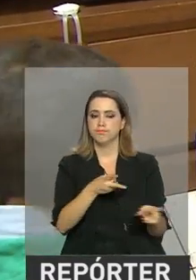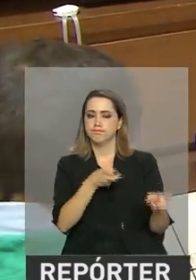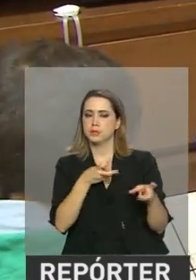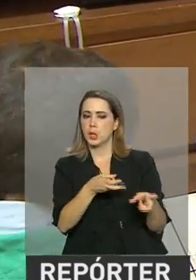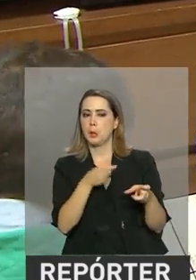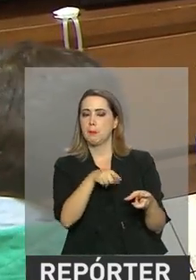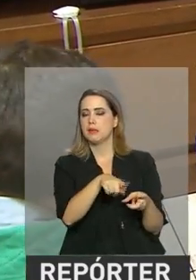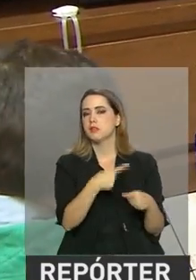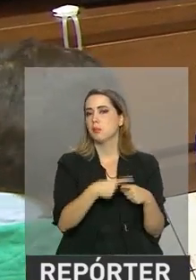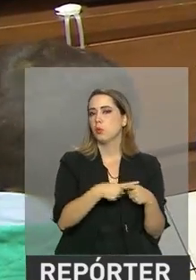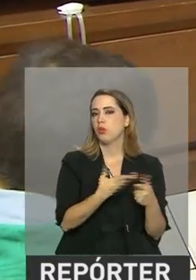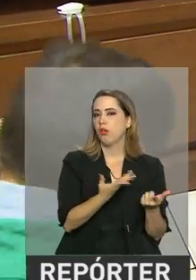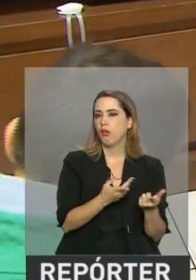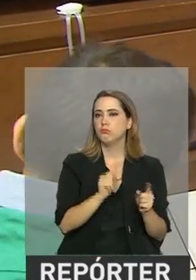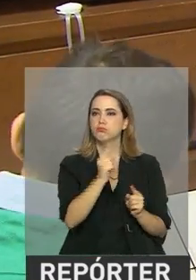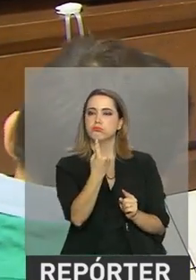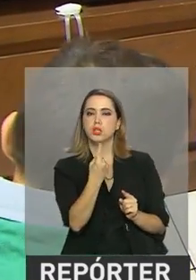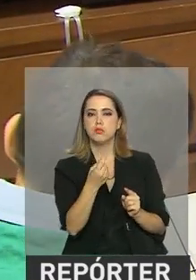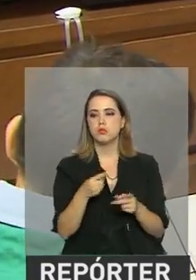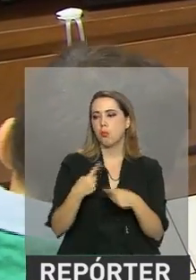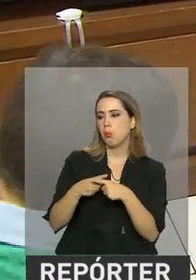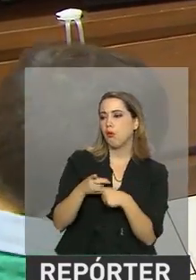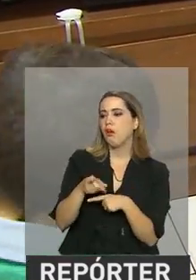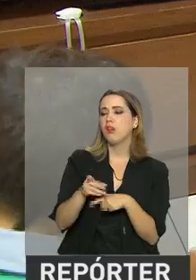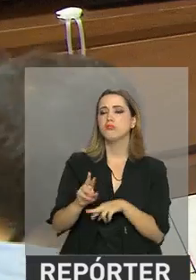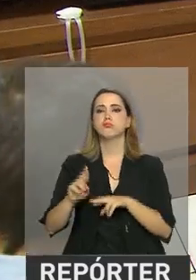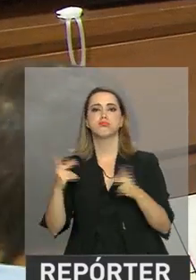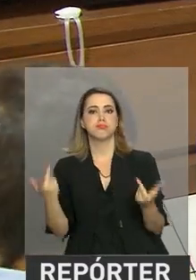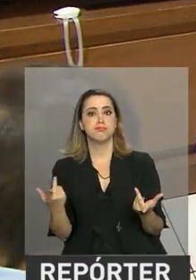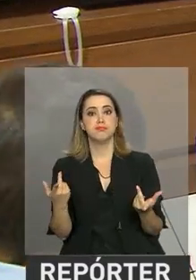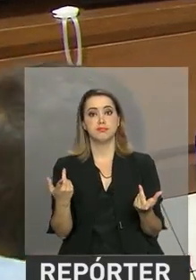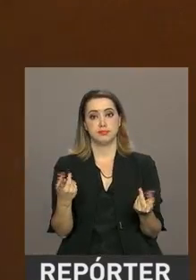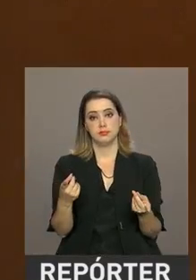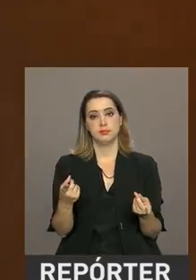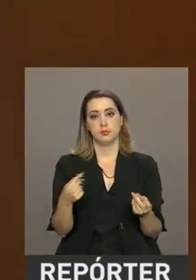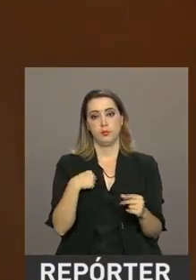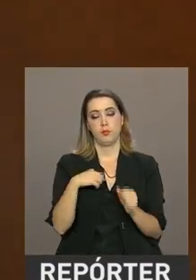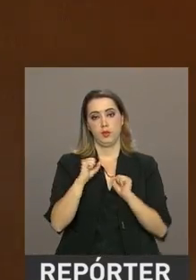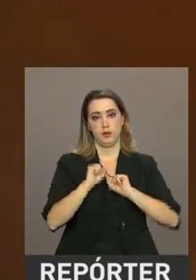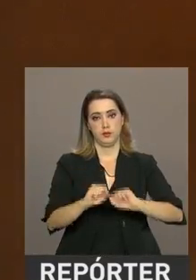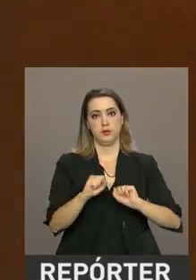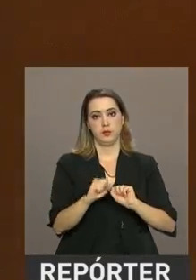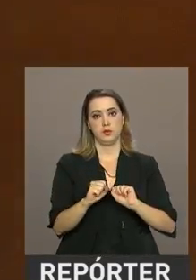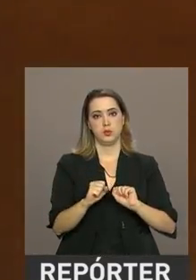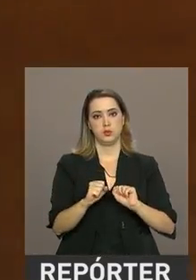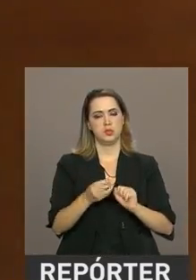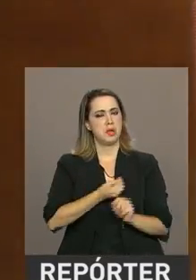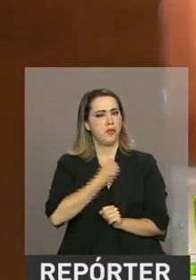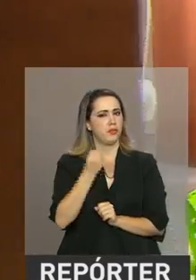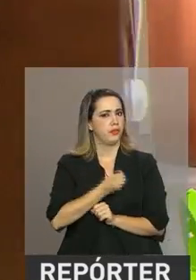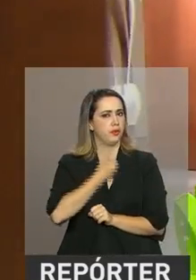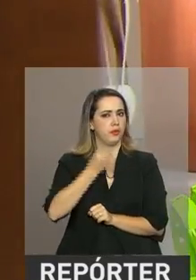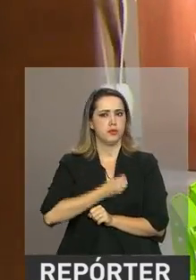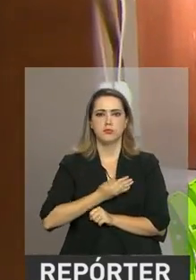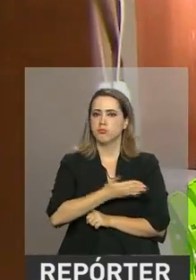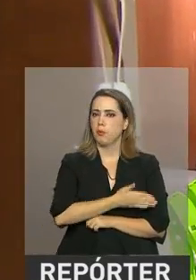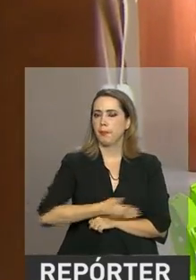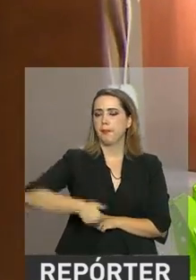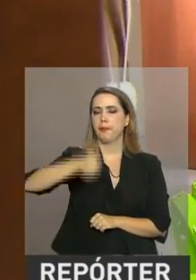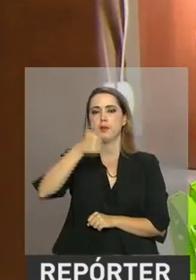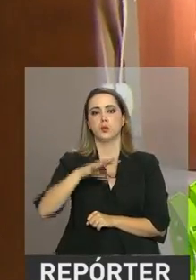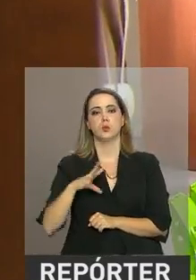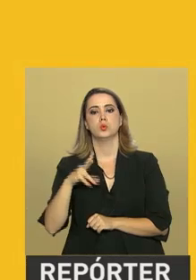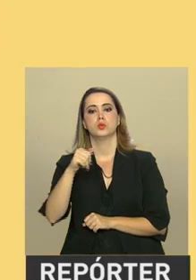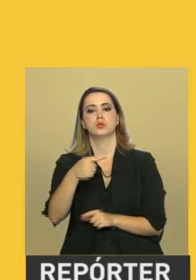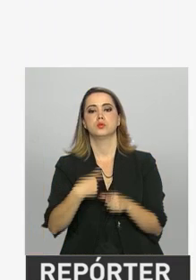por disso por daquilo eu eu consegui lidar muito bem com todas as dificuldades que a